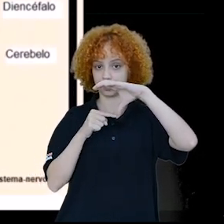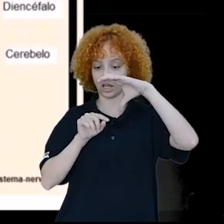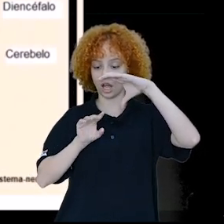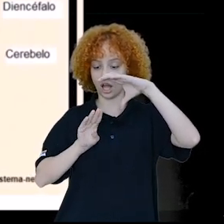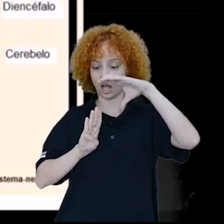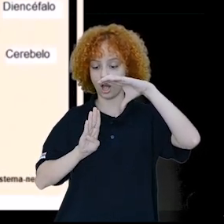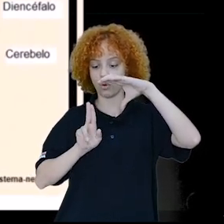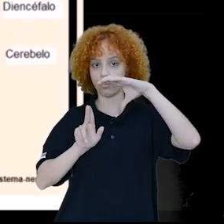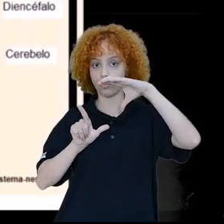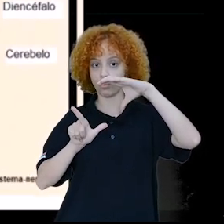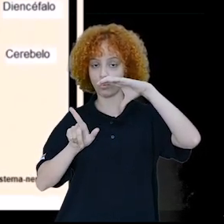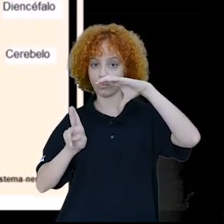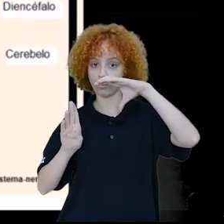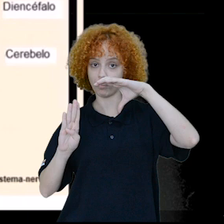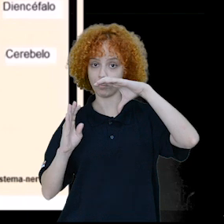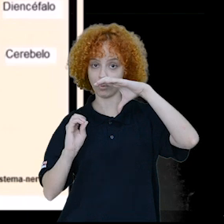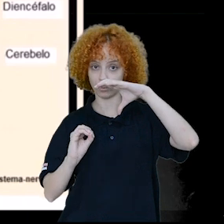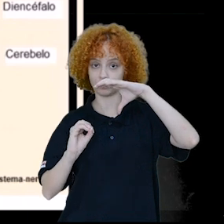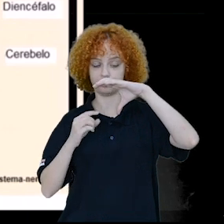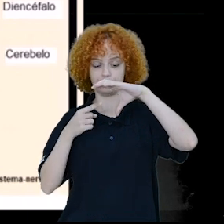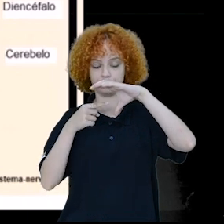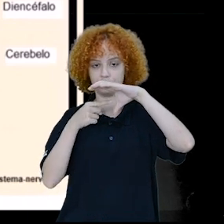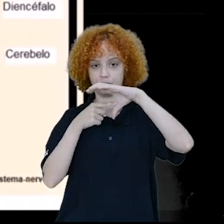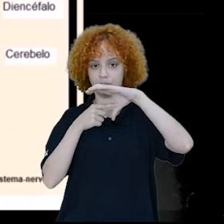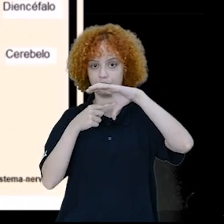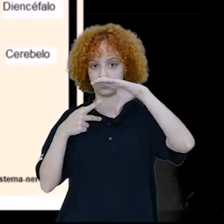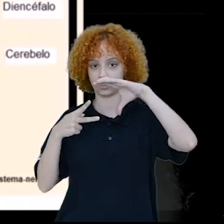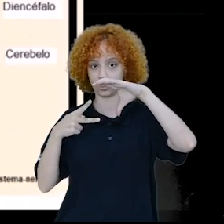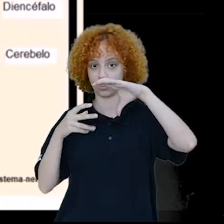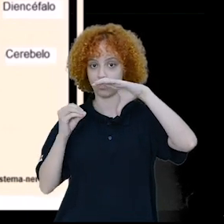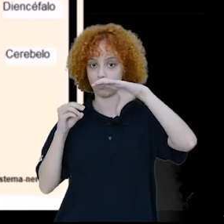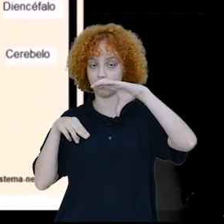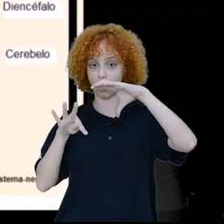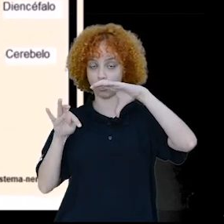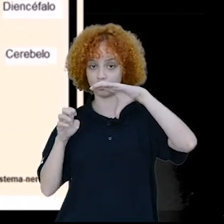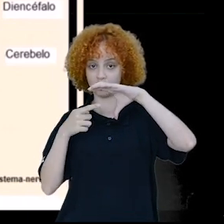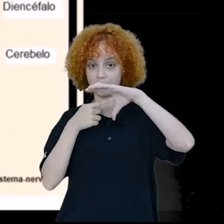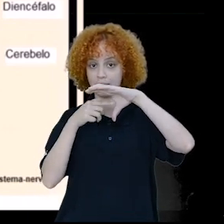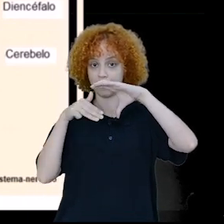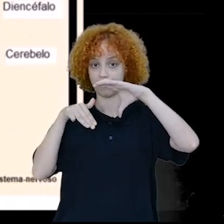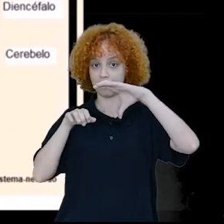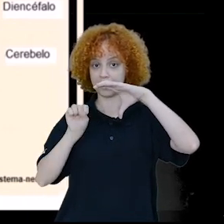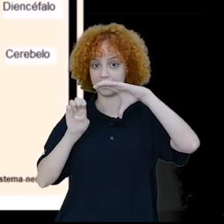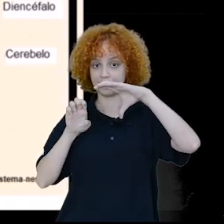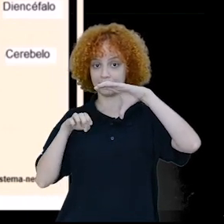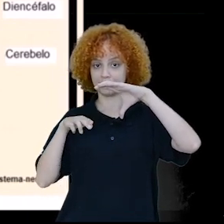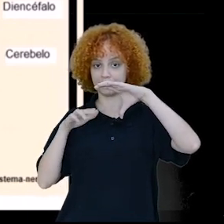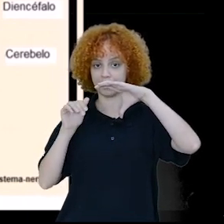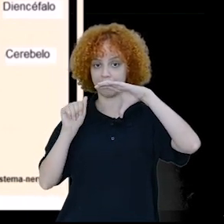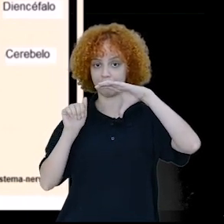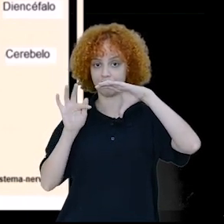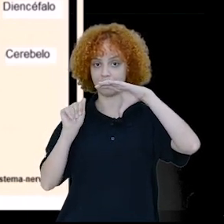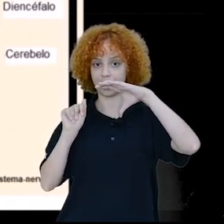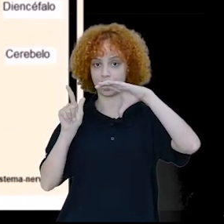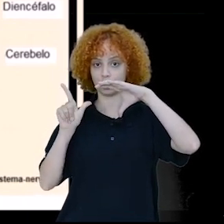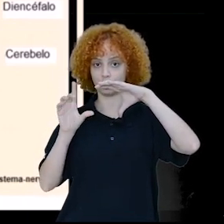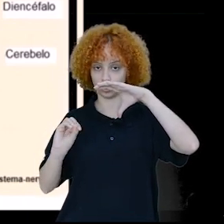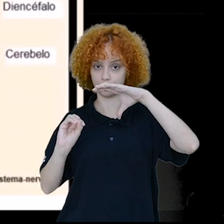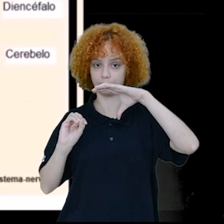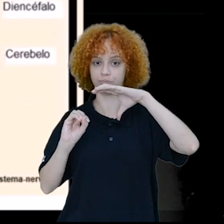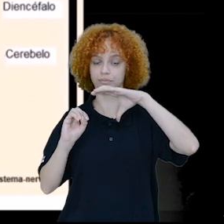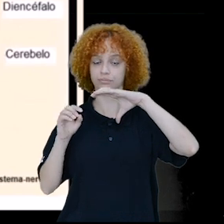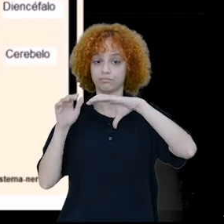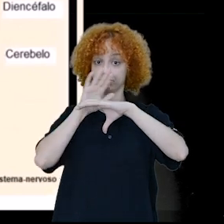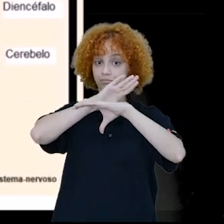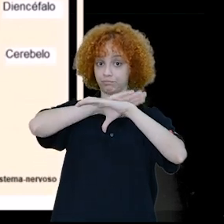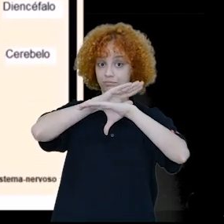a medula espinal. No tronco encefálico, nós vamos encontrar o bulbo, a ponte e o mesencéfalo. Na